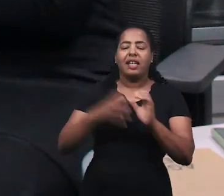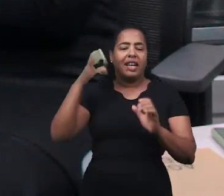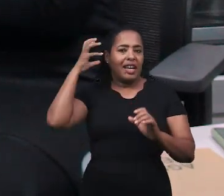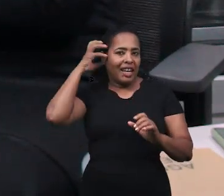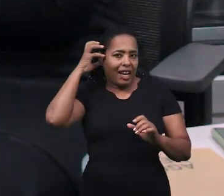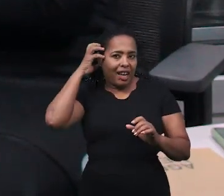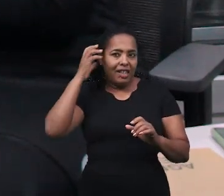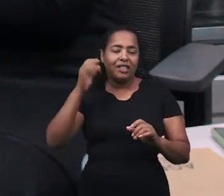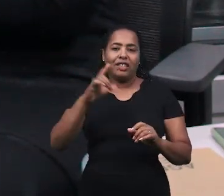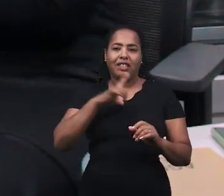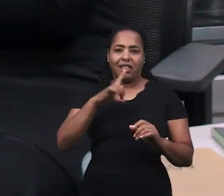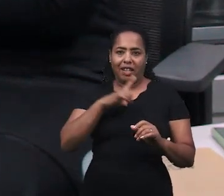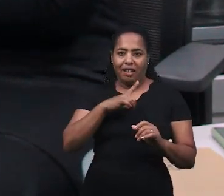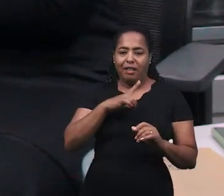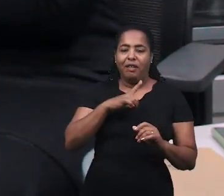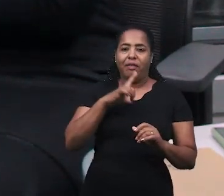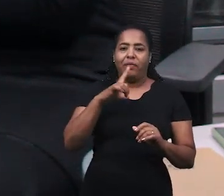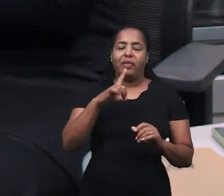que a rádio tem, mas